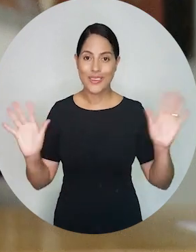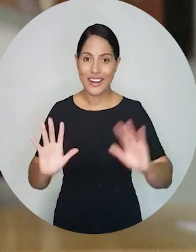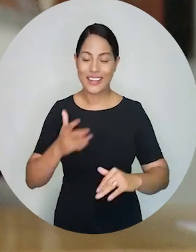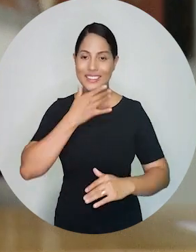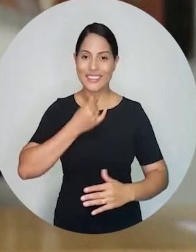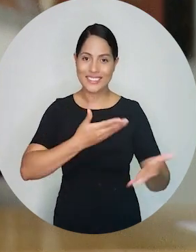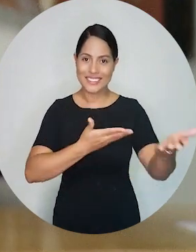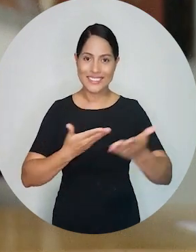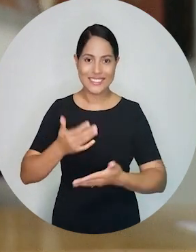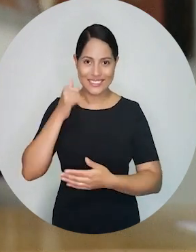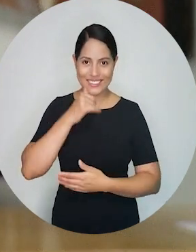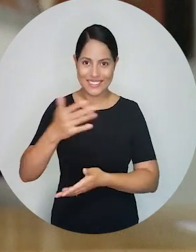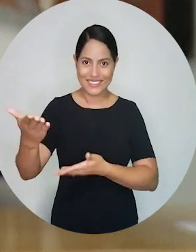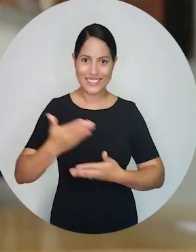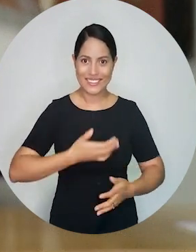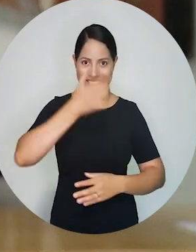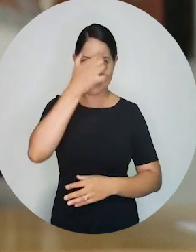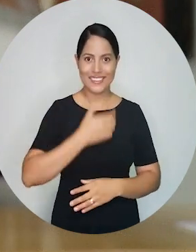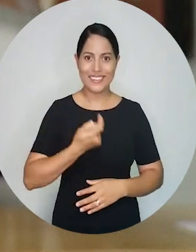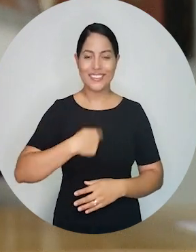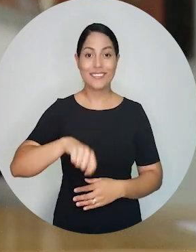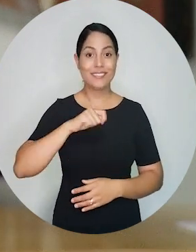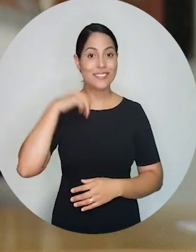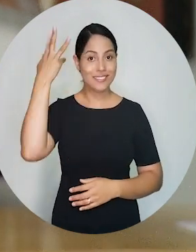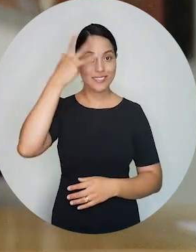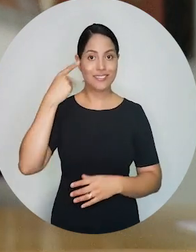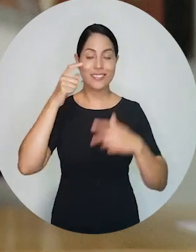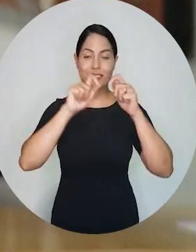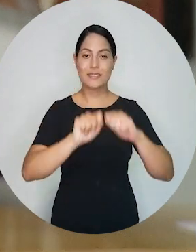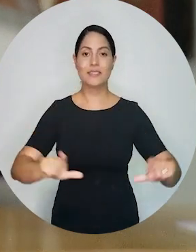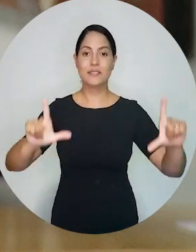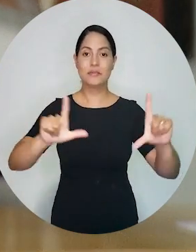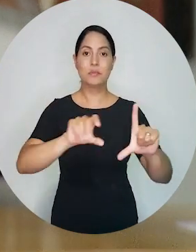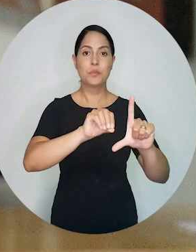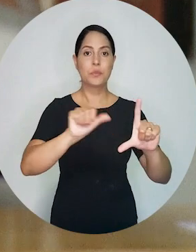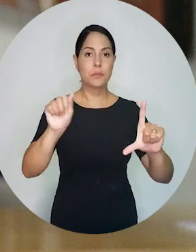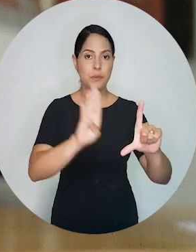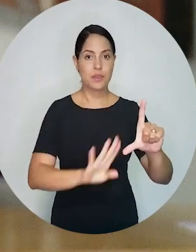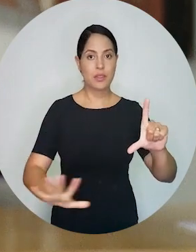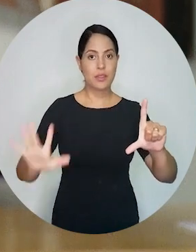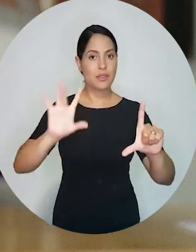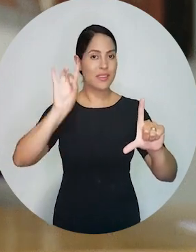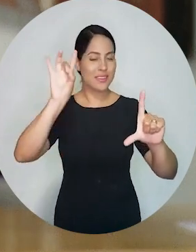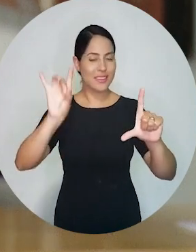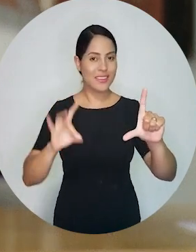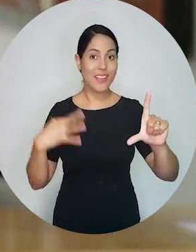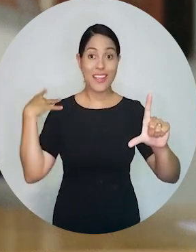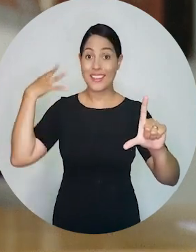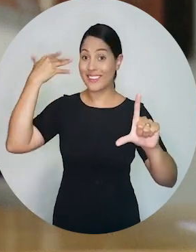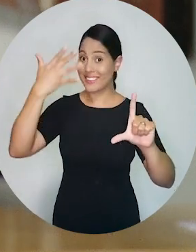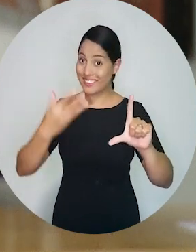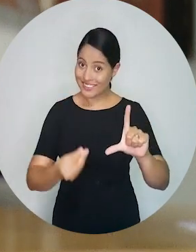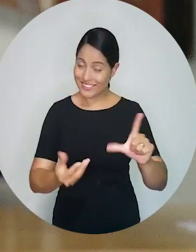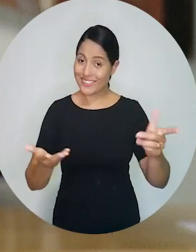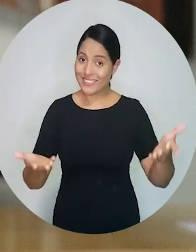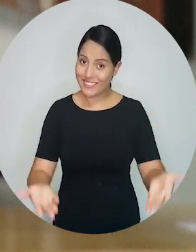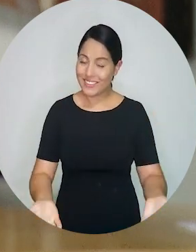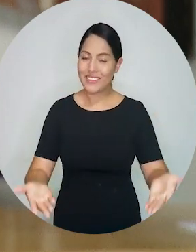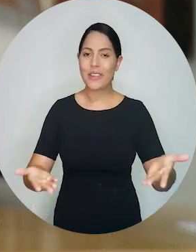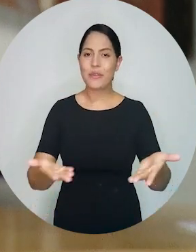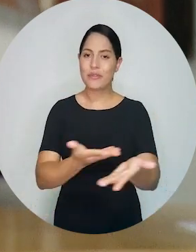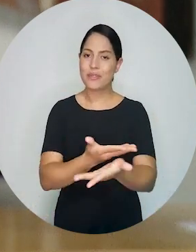Olá, seja bem-vindo, seja bem-vinda. Eu sou Mariana Xavier e esta é mais uma edição do programa OAB Nacional, edição